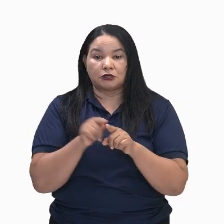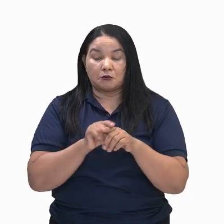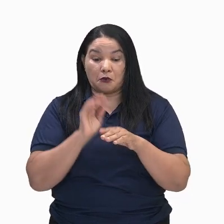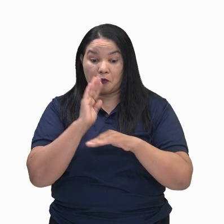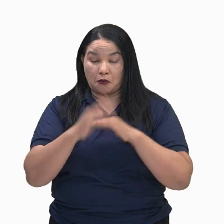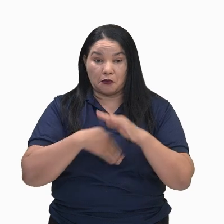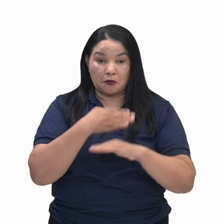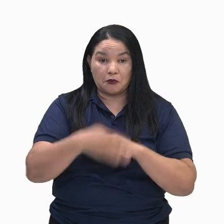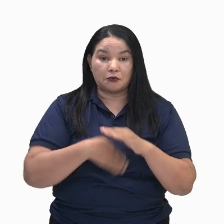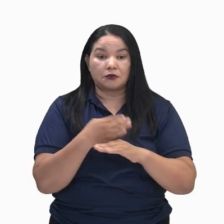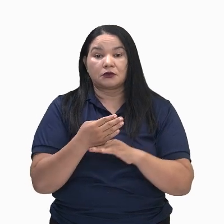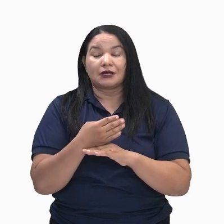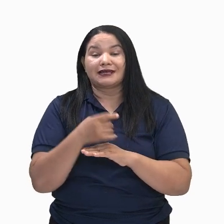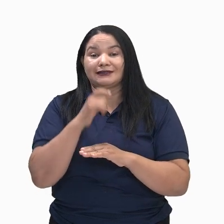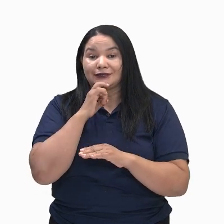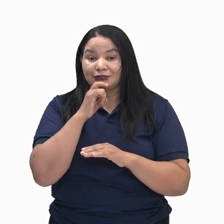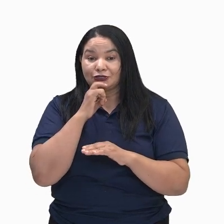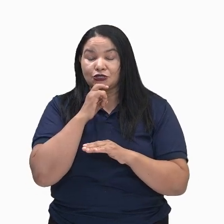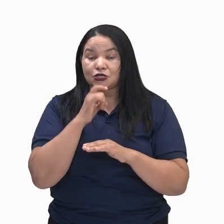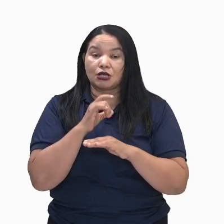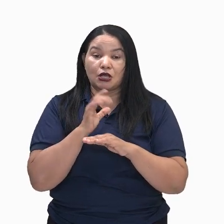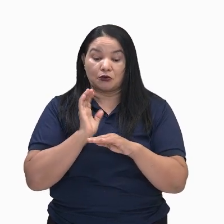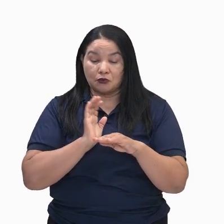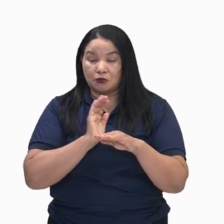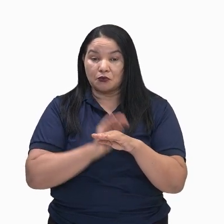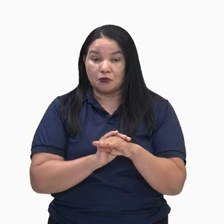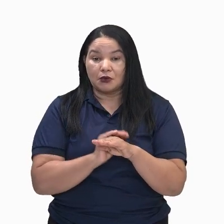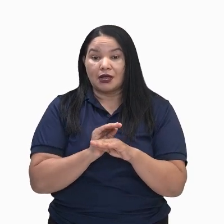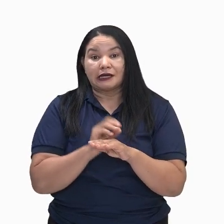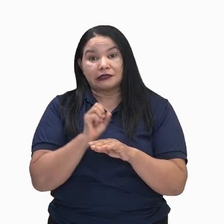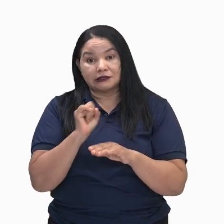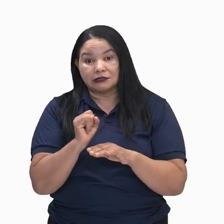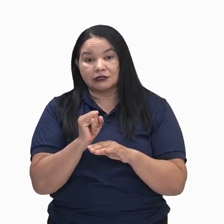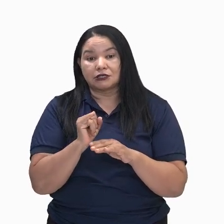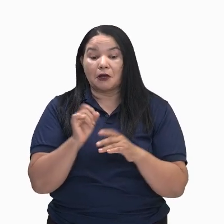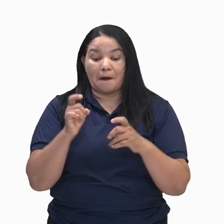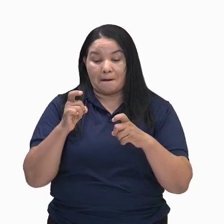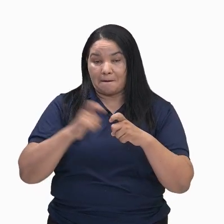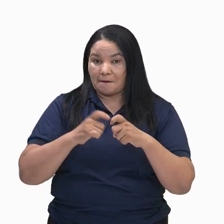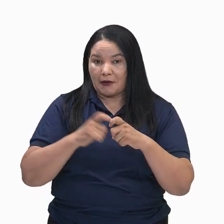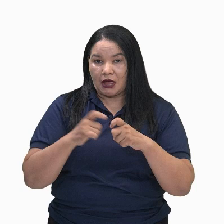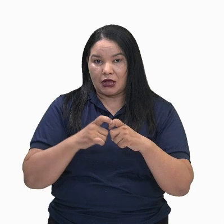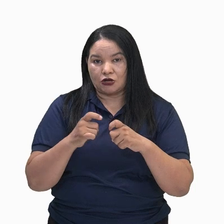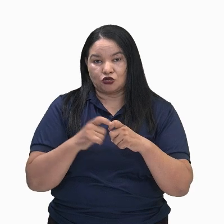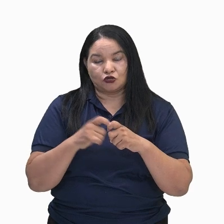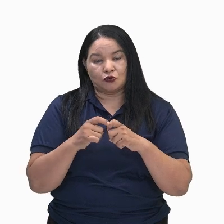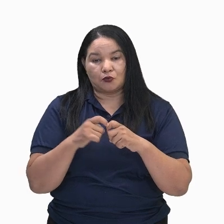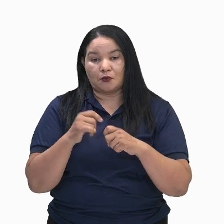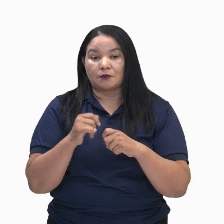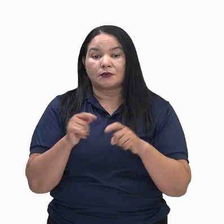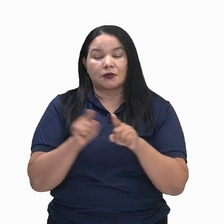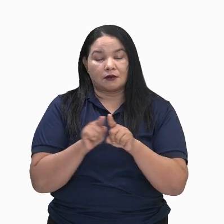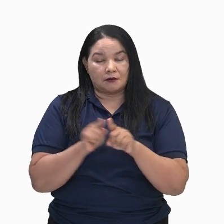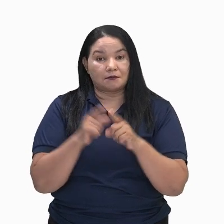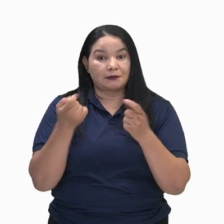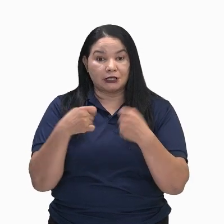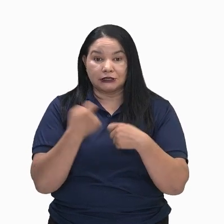improvisadas, aplicar gelo para reduzir a dor e o inchaço, se for indicação do médico, e procurar ajuda